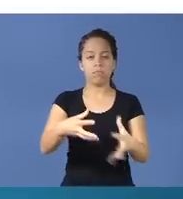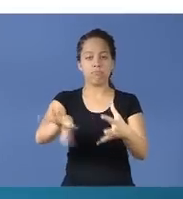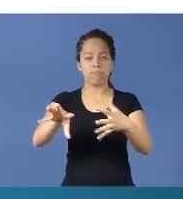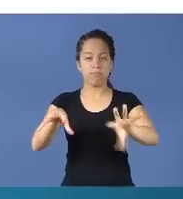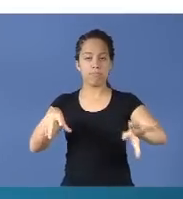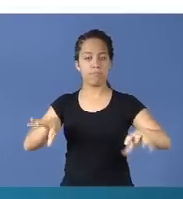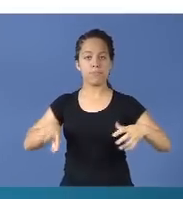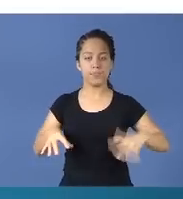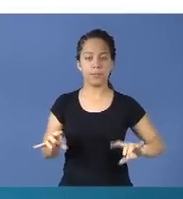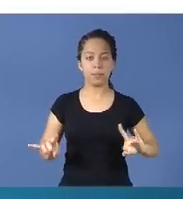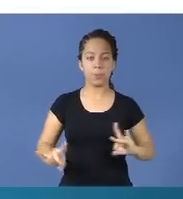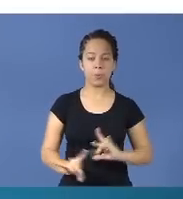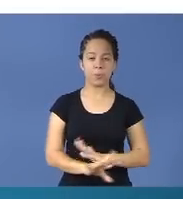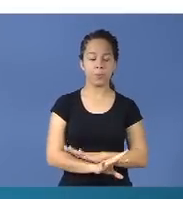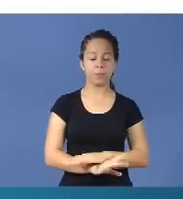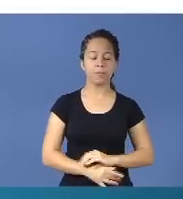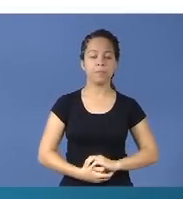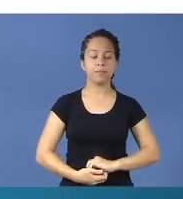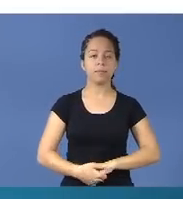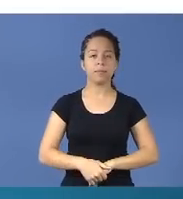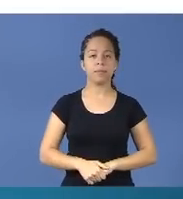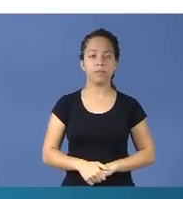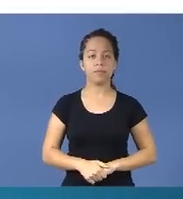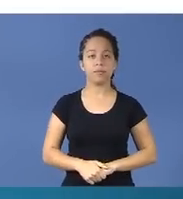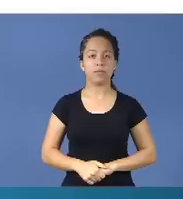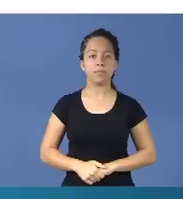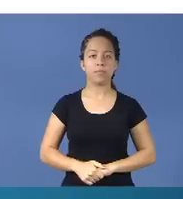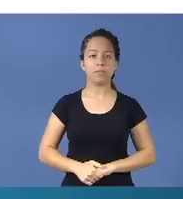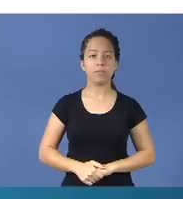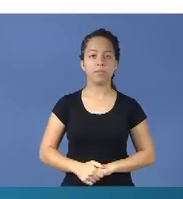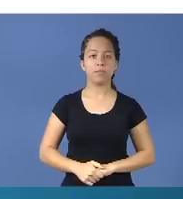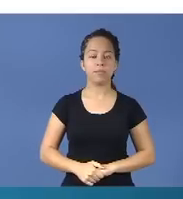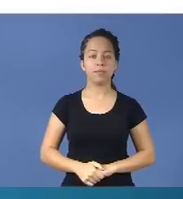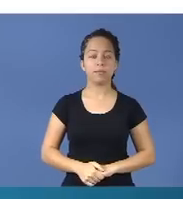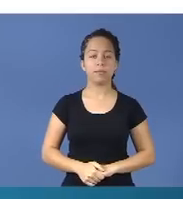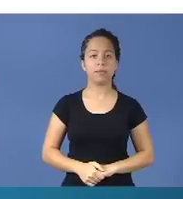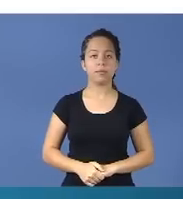Desse grupo daí para frente, pastores e irmãos que estão daí para frente. Aqui.